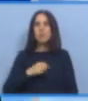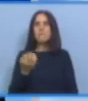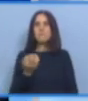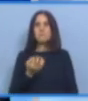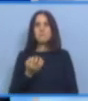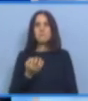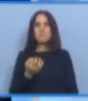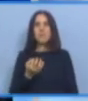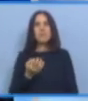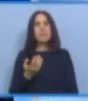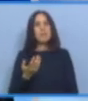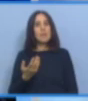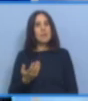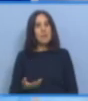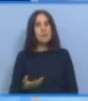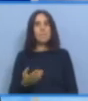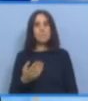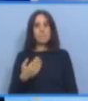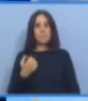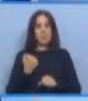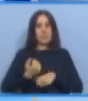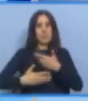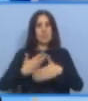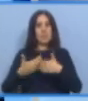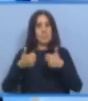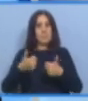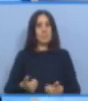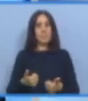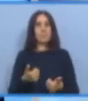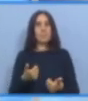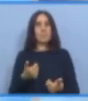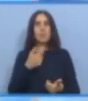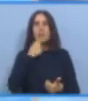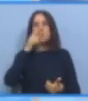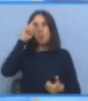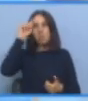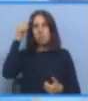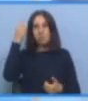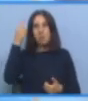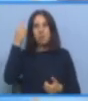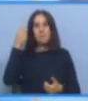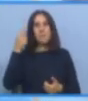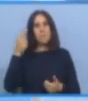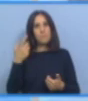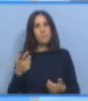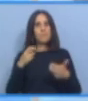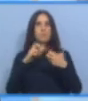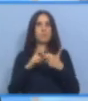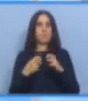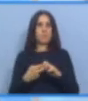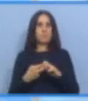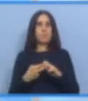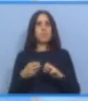realmente, para agirmos bem, conheçamos os